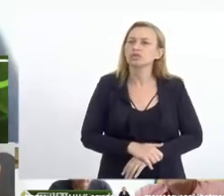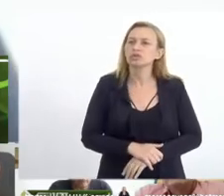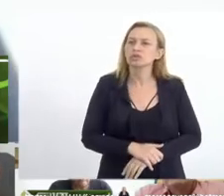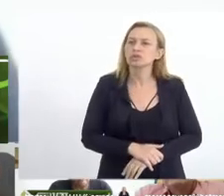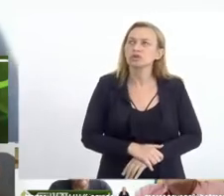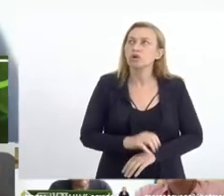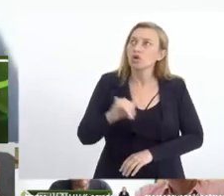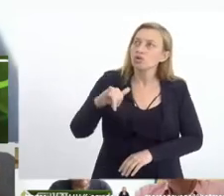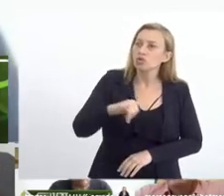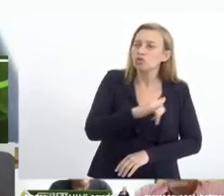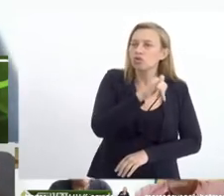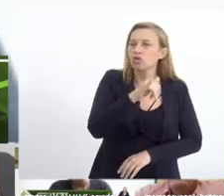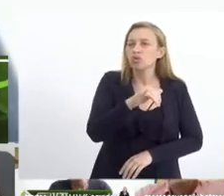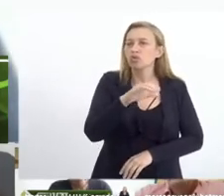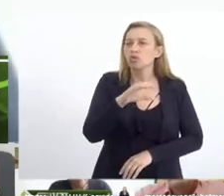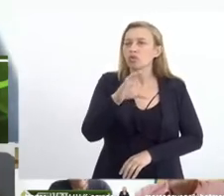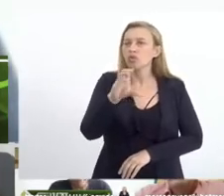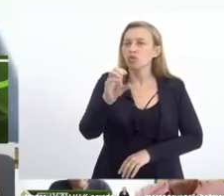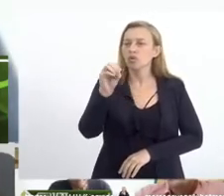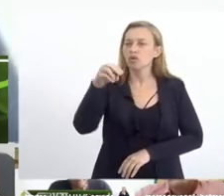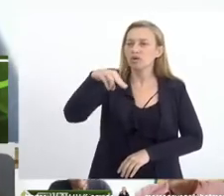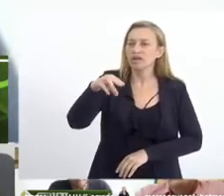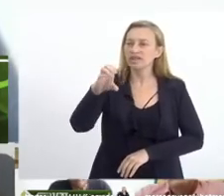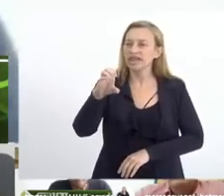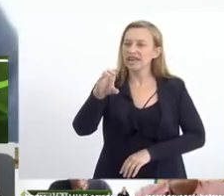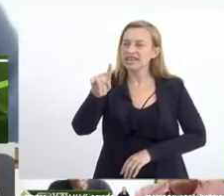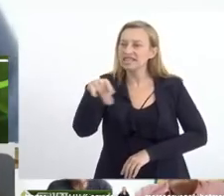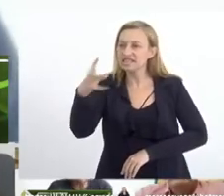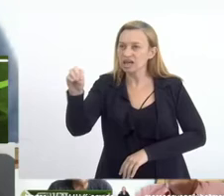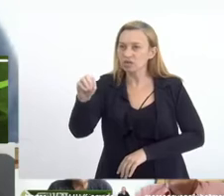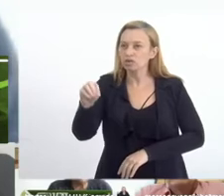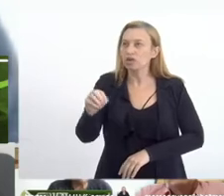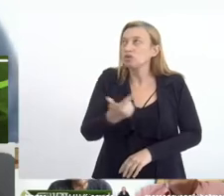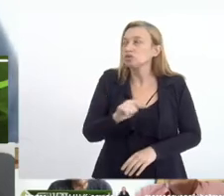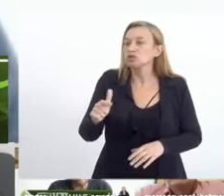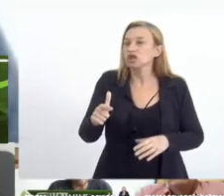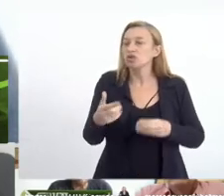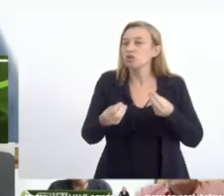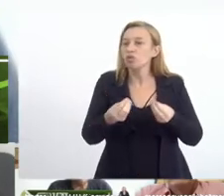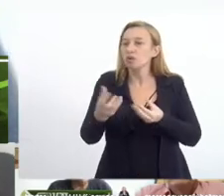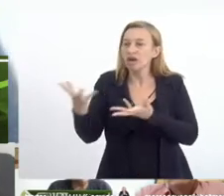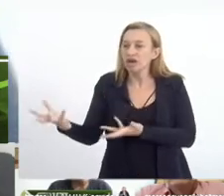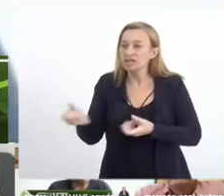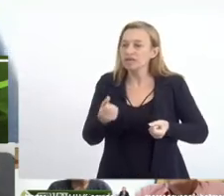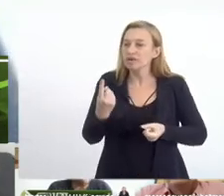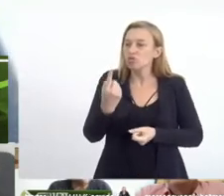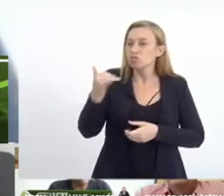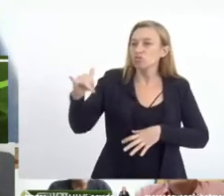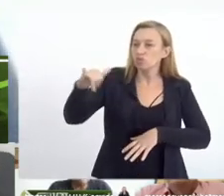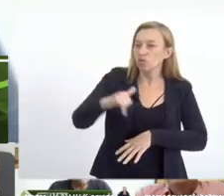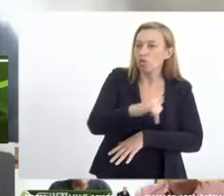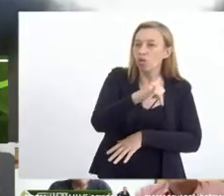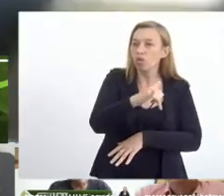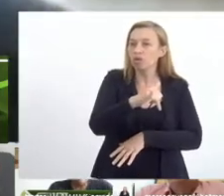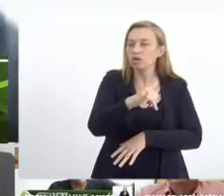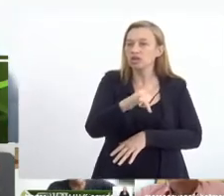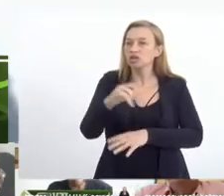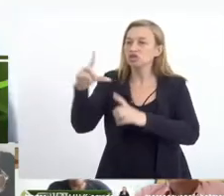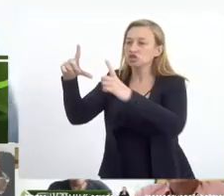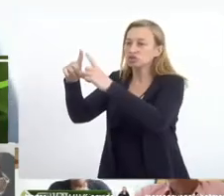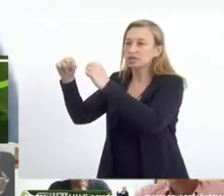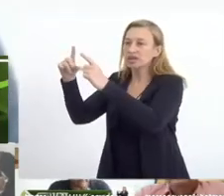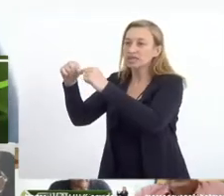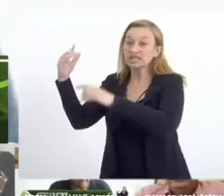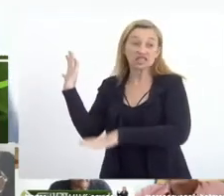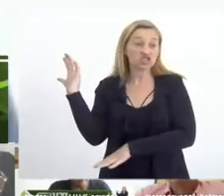vou chamar de voos com conexão, né? Porque a gente não tem condições de receber um voo ainda, né, de Brasília direto